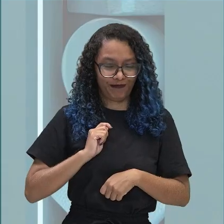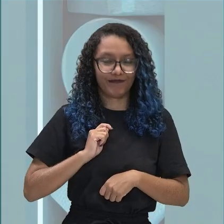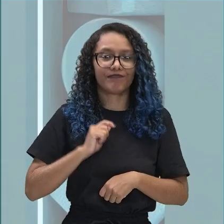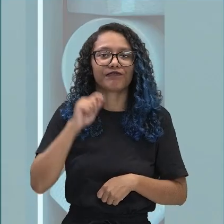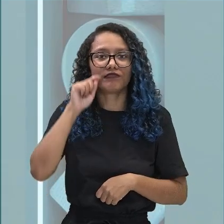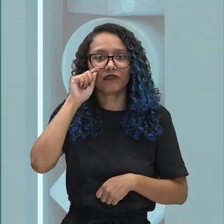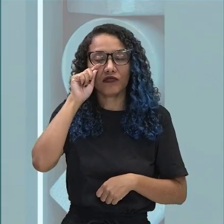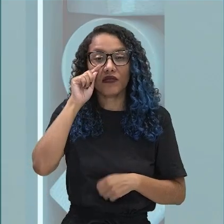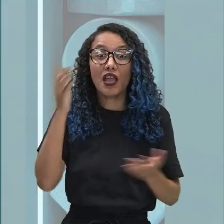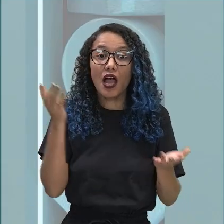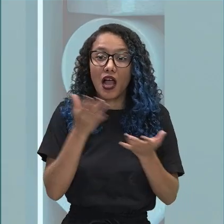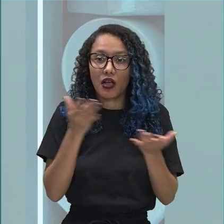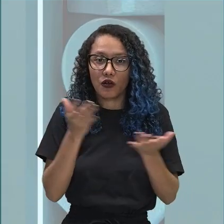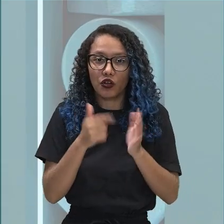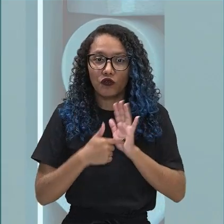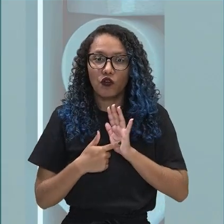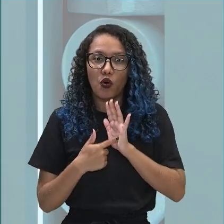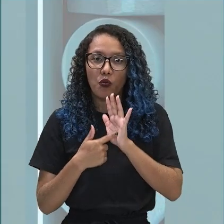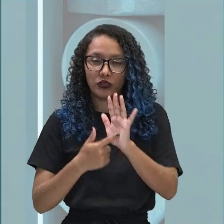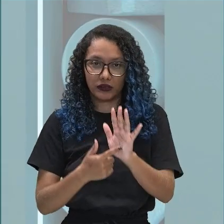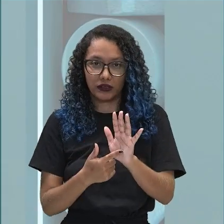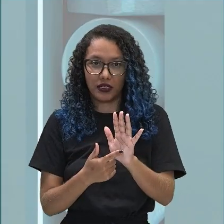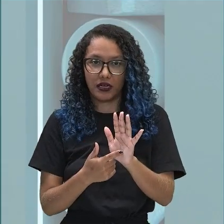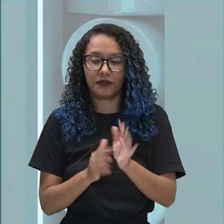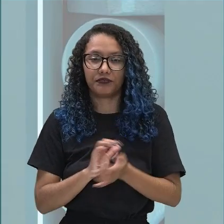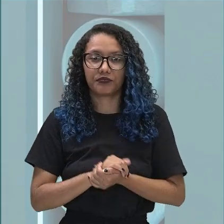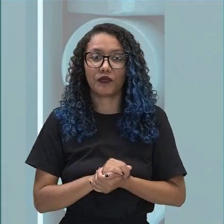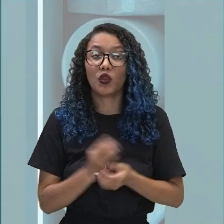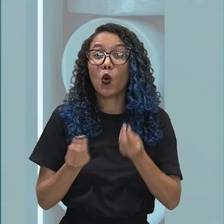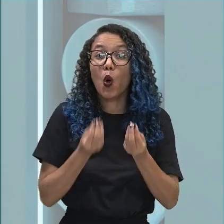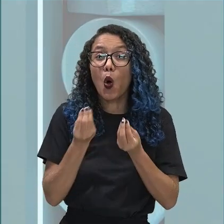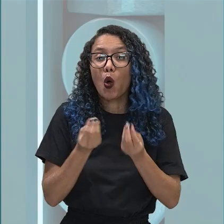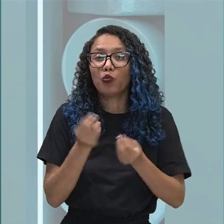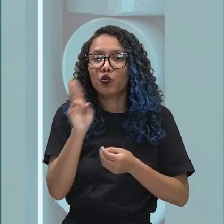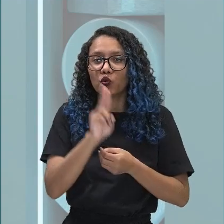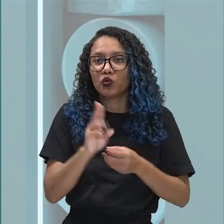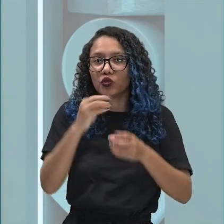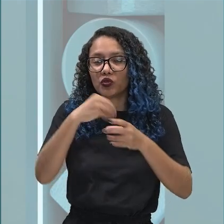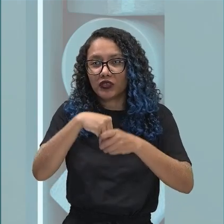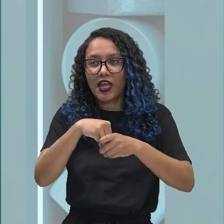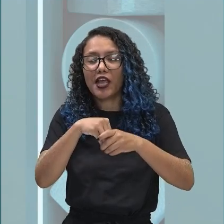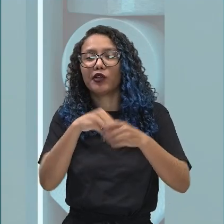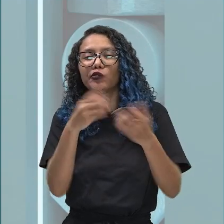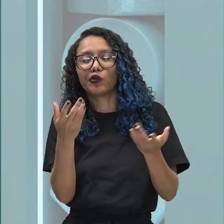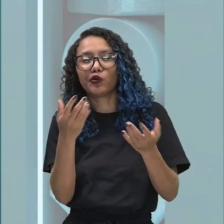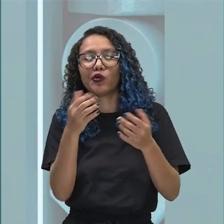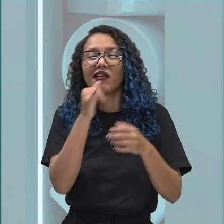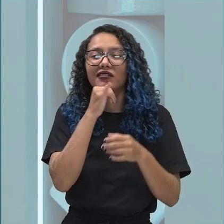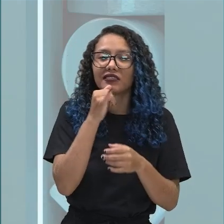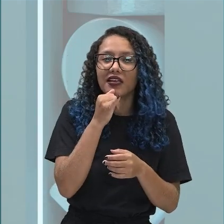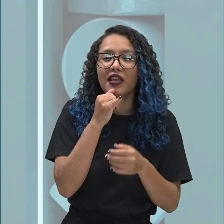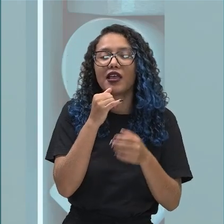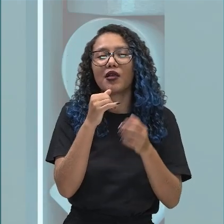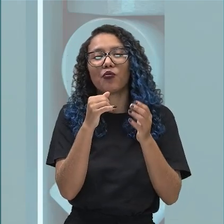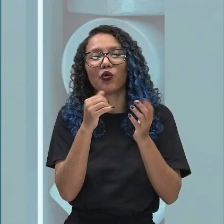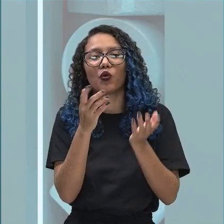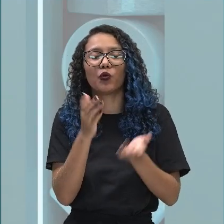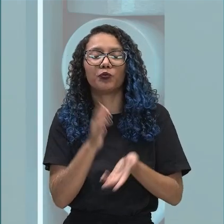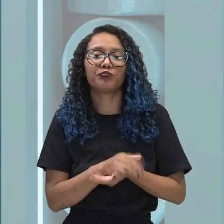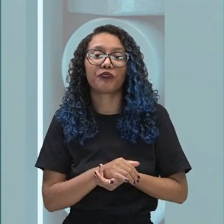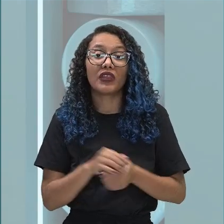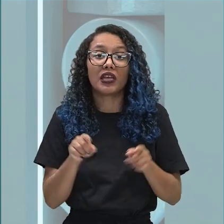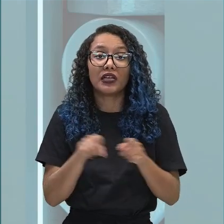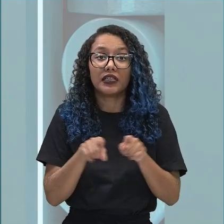vamos ver, de fato, quando a gente emprega e os modelos, os exemplos, né? Não digo os modelos, mas